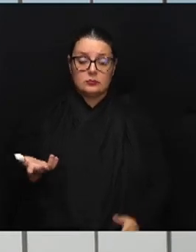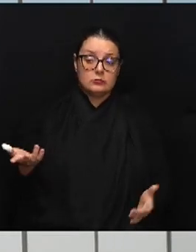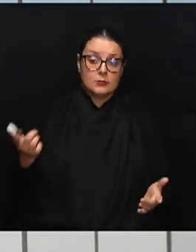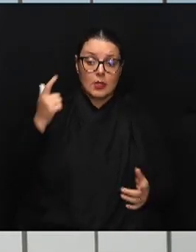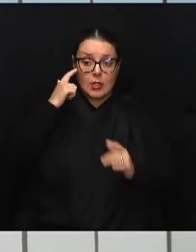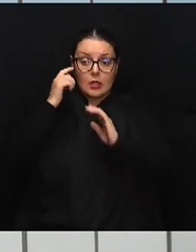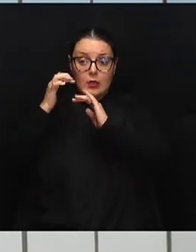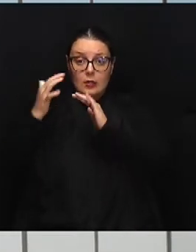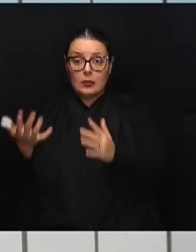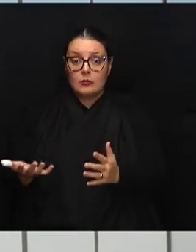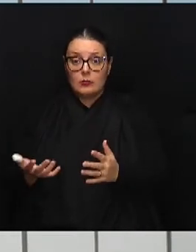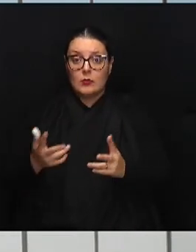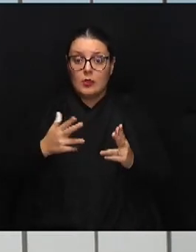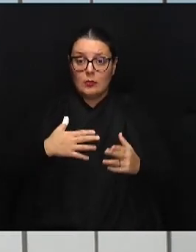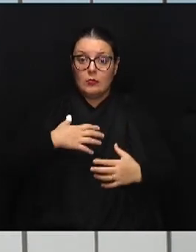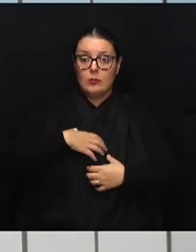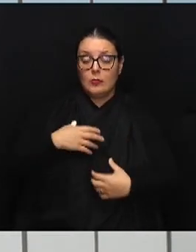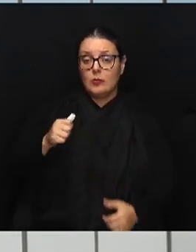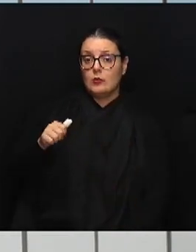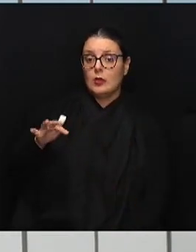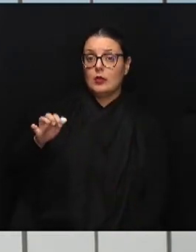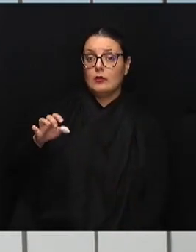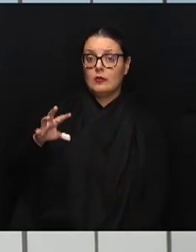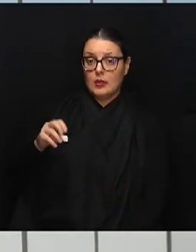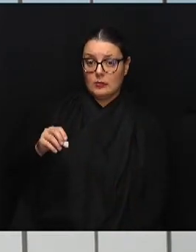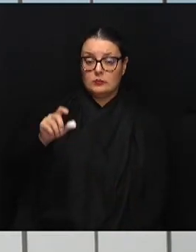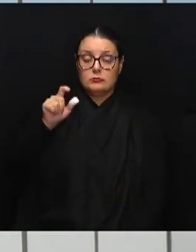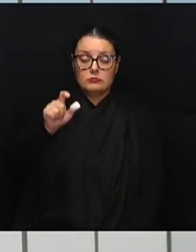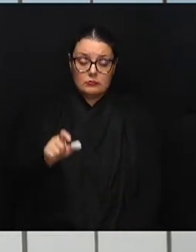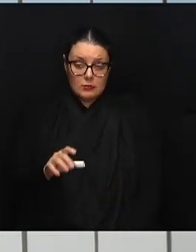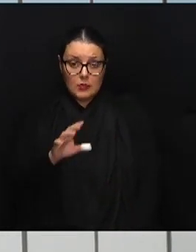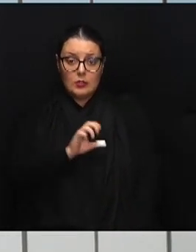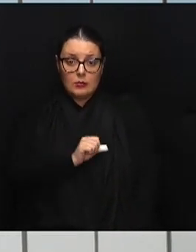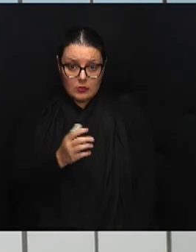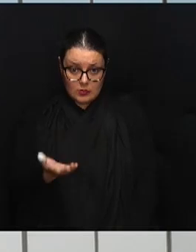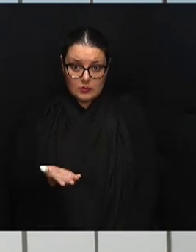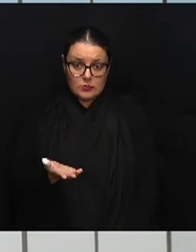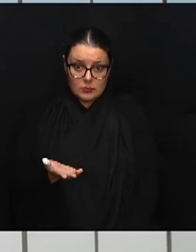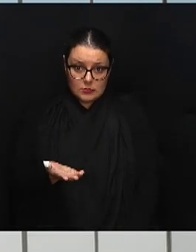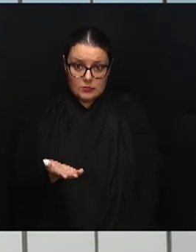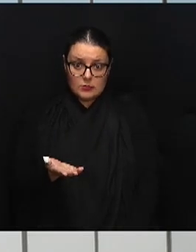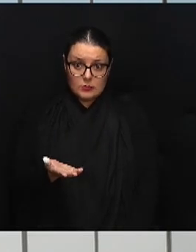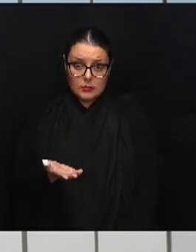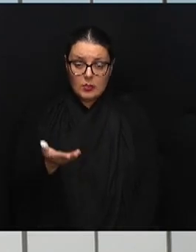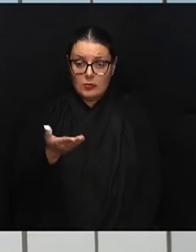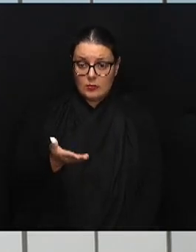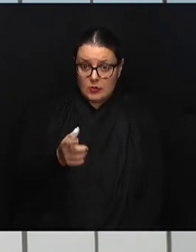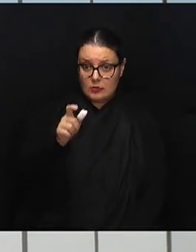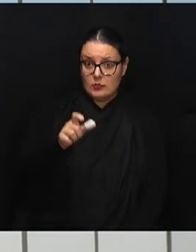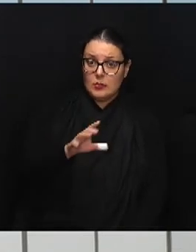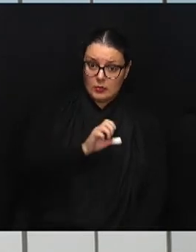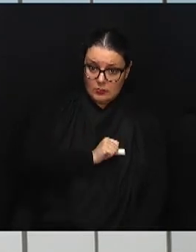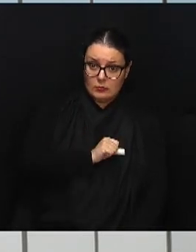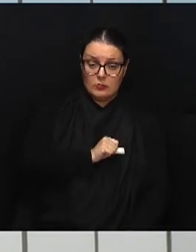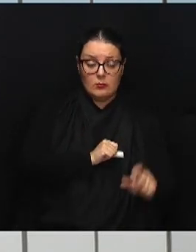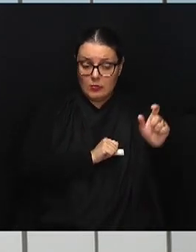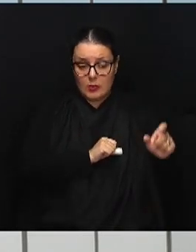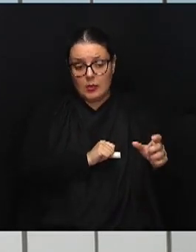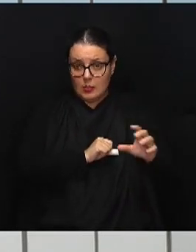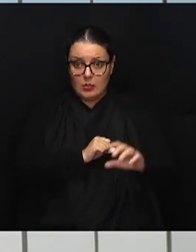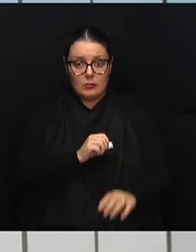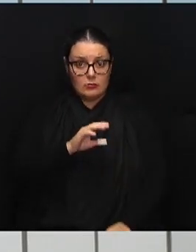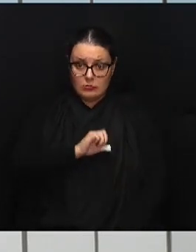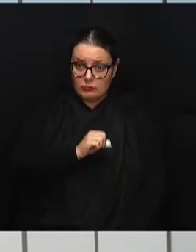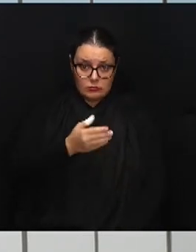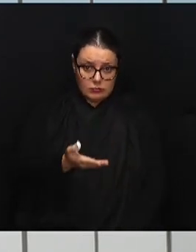pensa como um afeto, ou seja, uma pessoa de quem eu gosto. Né? Você é uma pessoa de quem eu gosto e ela é uma pessoa de quem eu